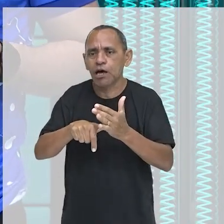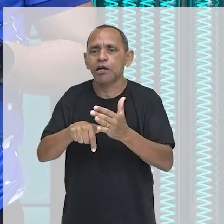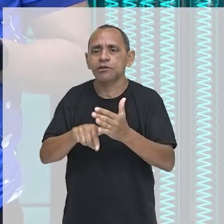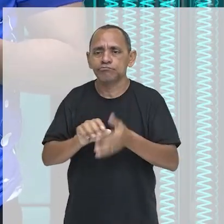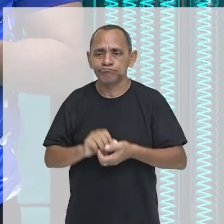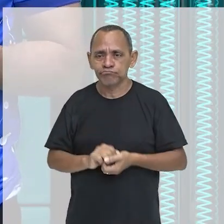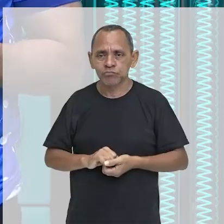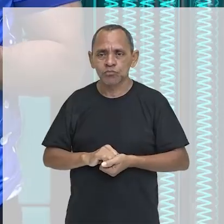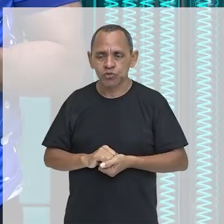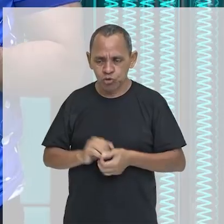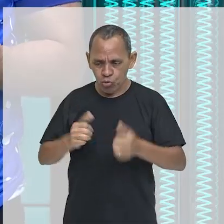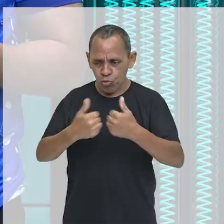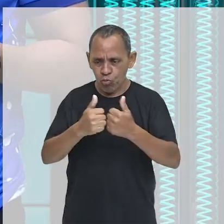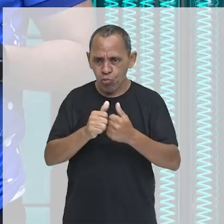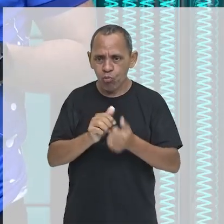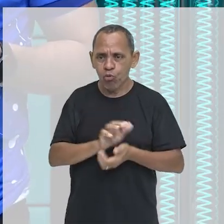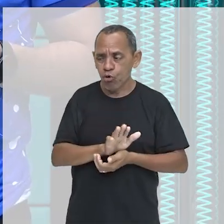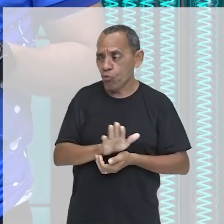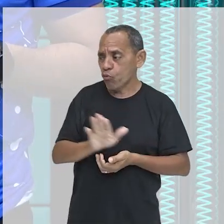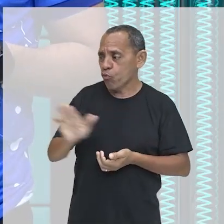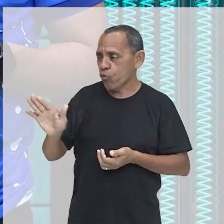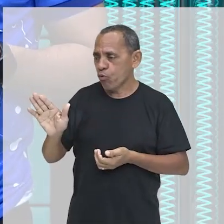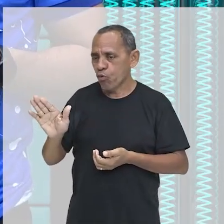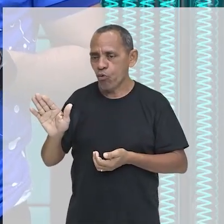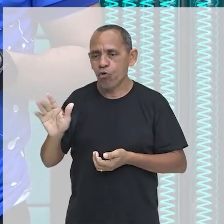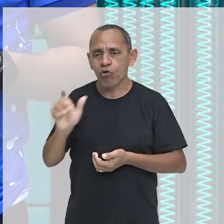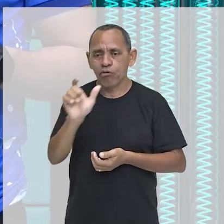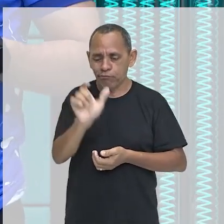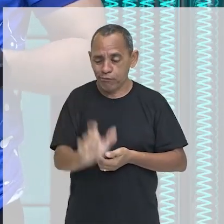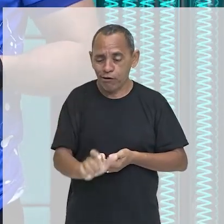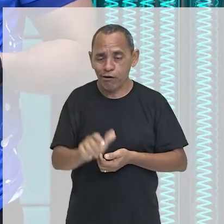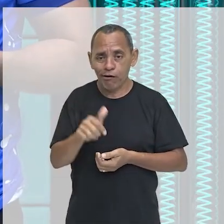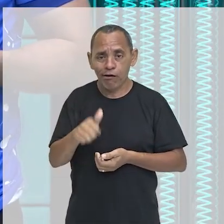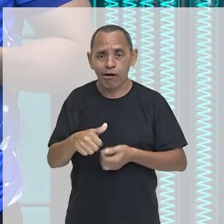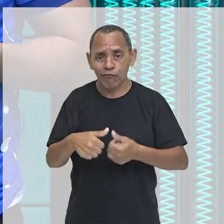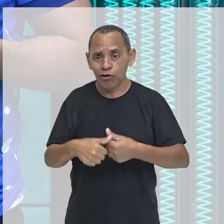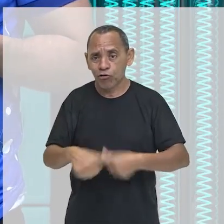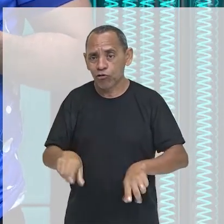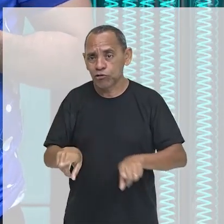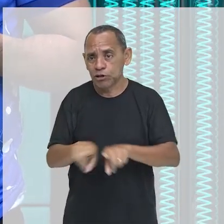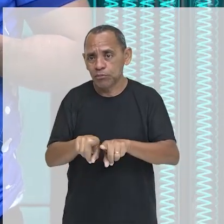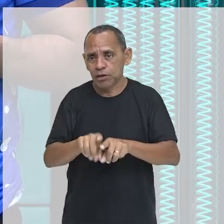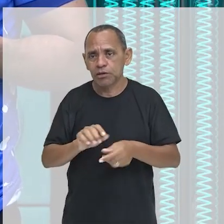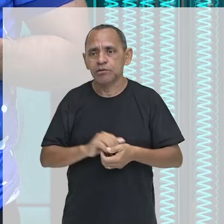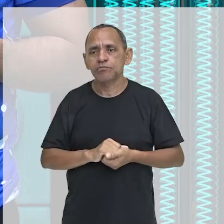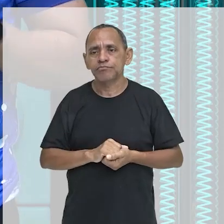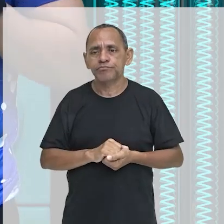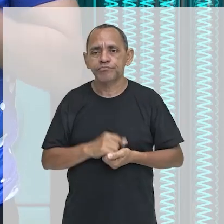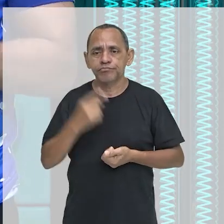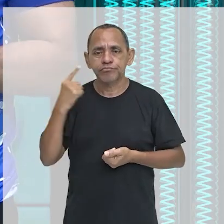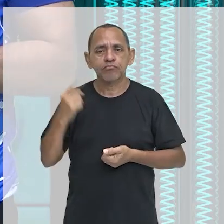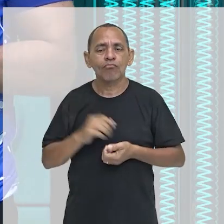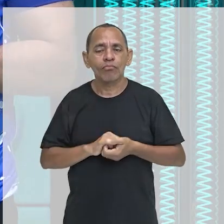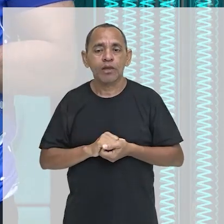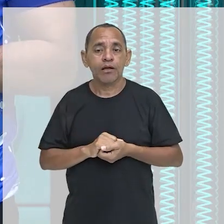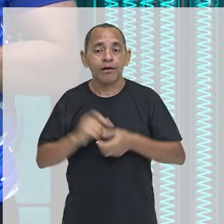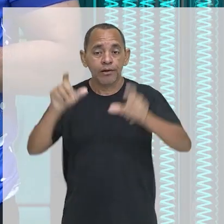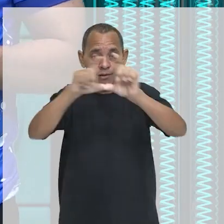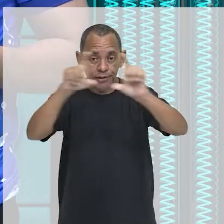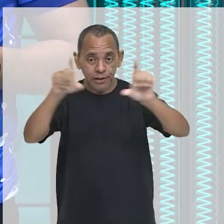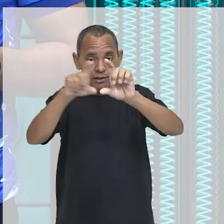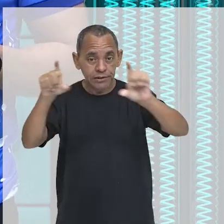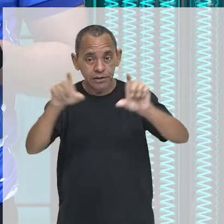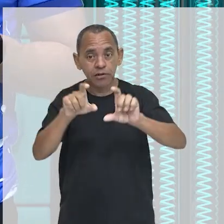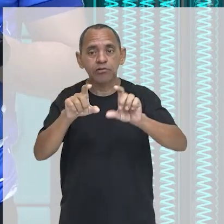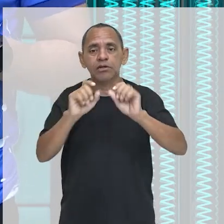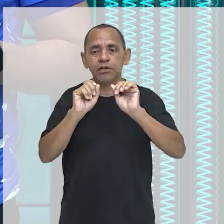na sequência, nós vamos ver um outro tipo de oração. Olha só. Oração subordinada concessiva. Como o próprio nome já